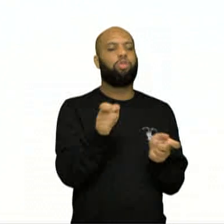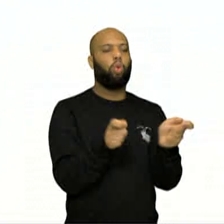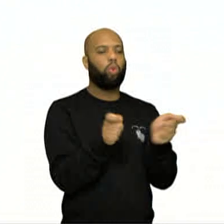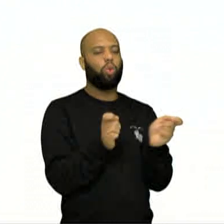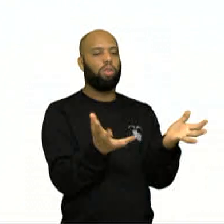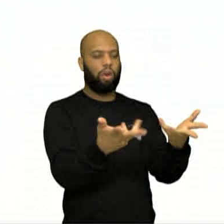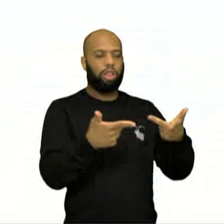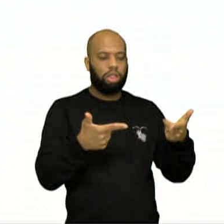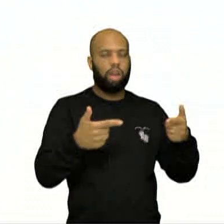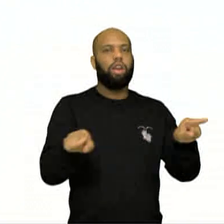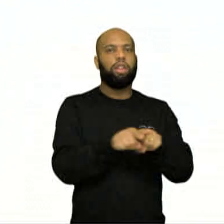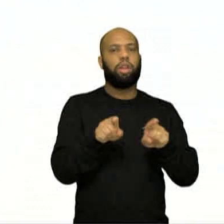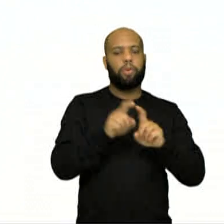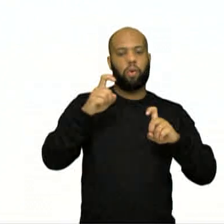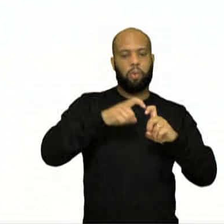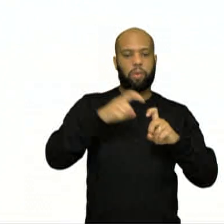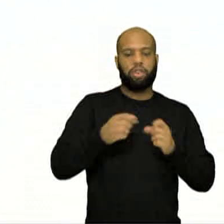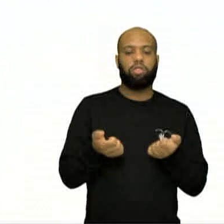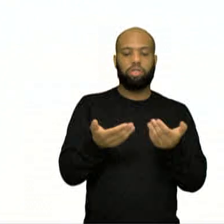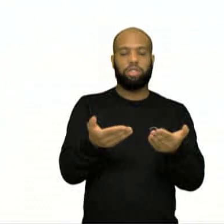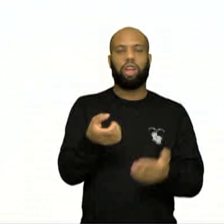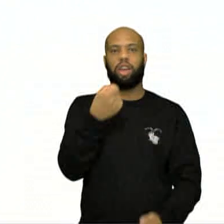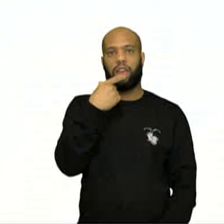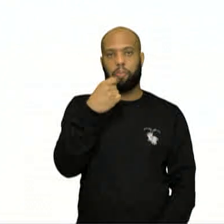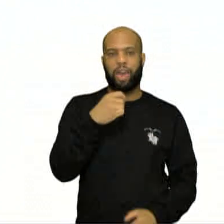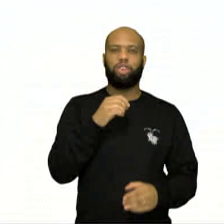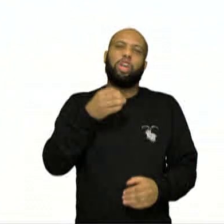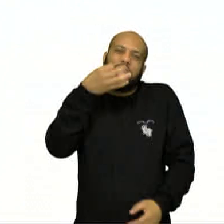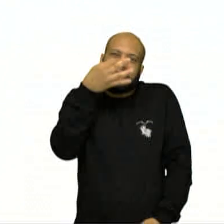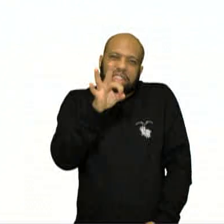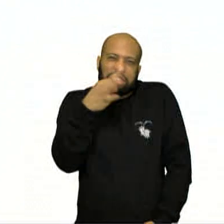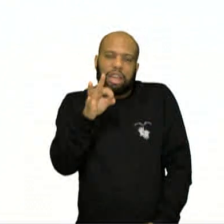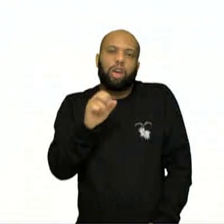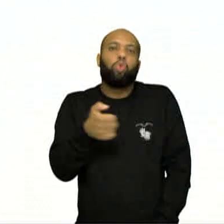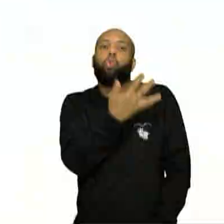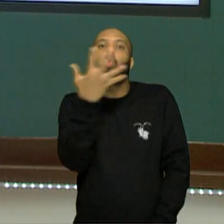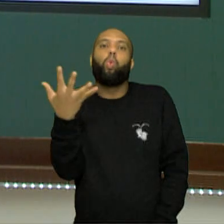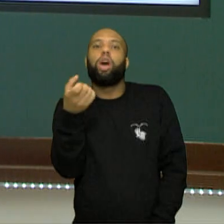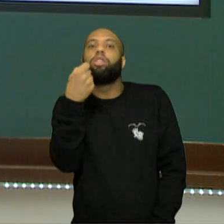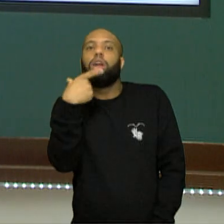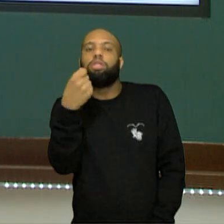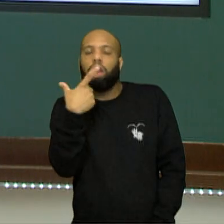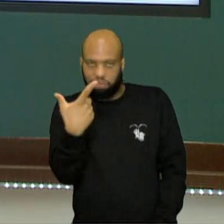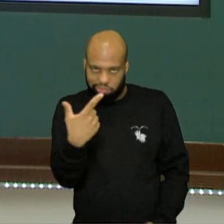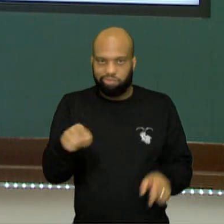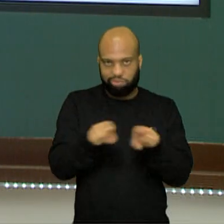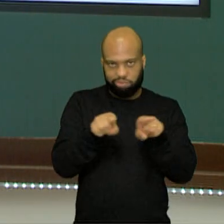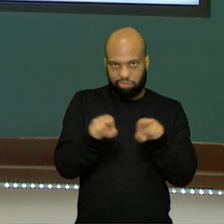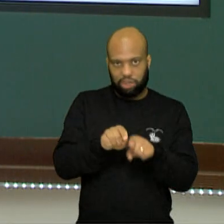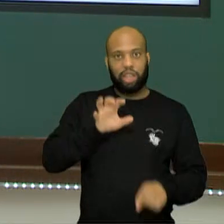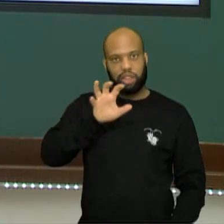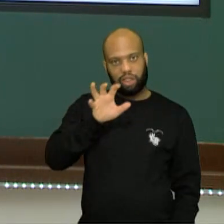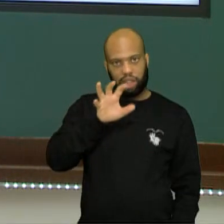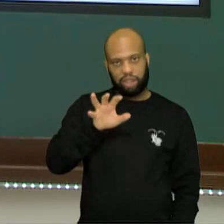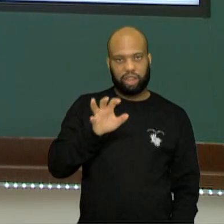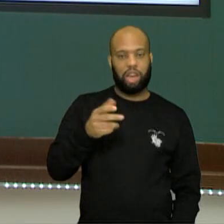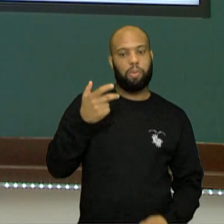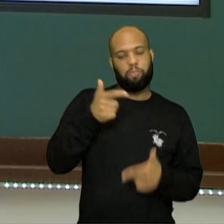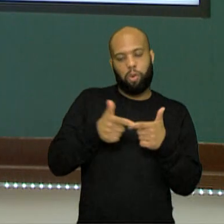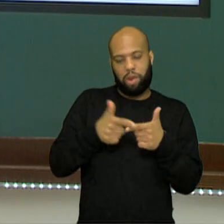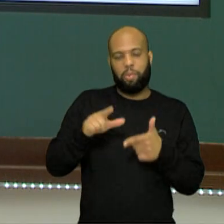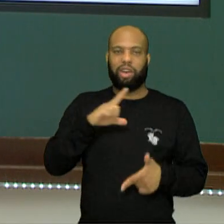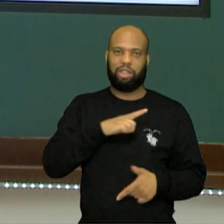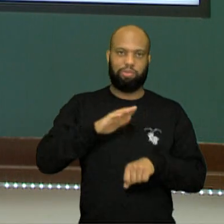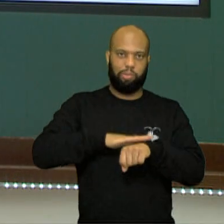qualidade e também o médico indica para a gente a dosagem correta que vai ser administrada naquele determinado problema que a gente